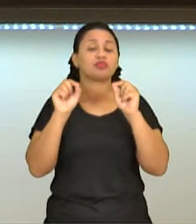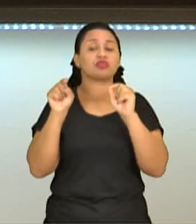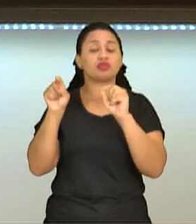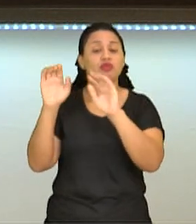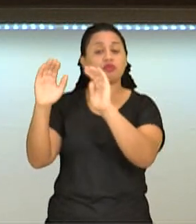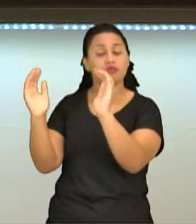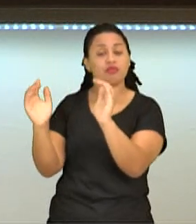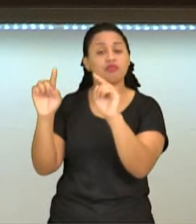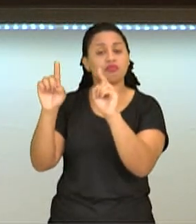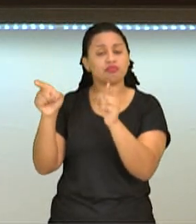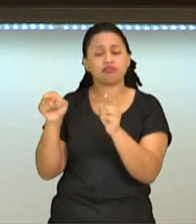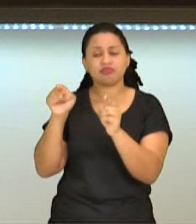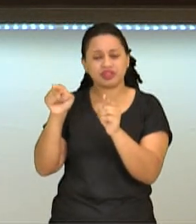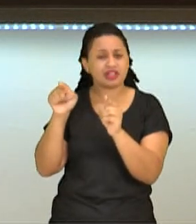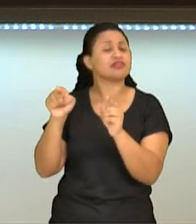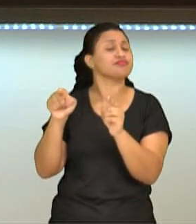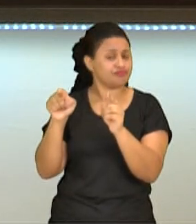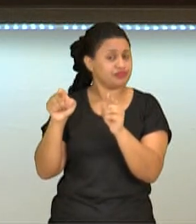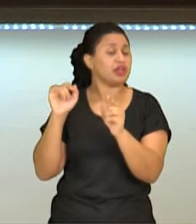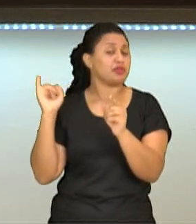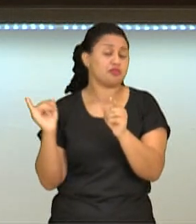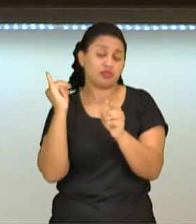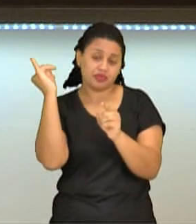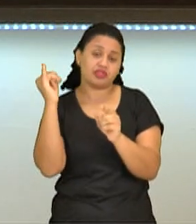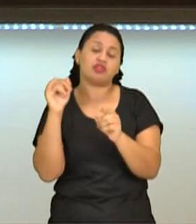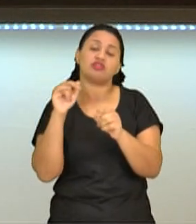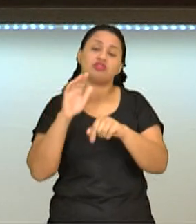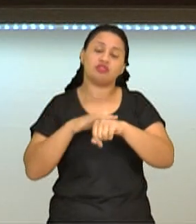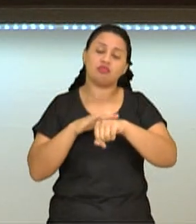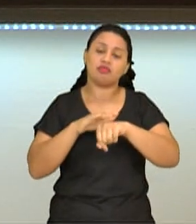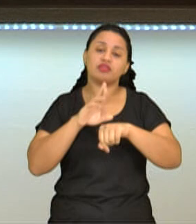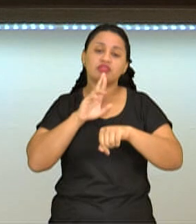parênteses fazem toda a diferença na resolução